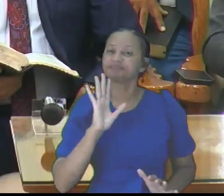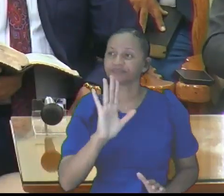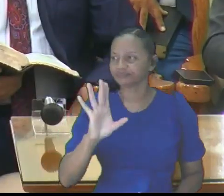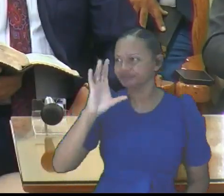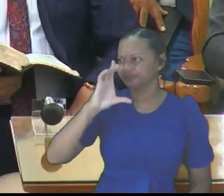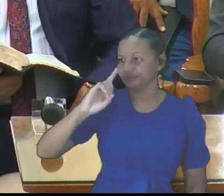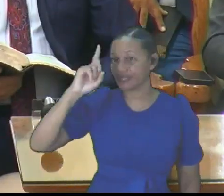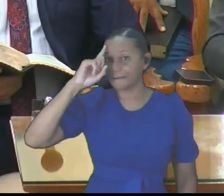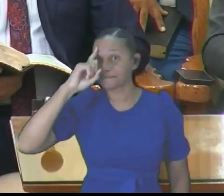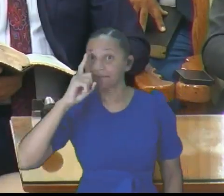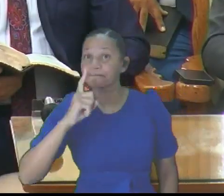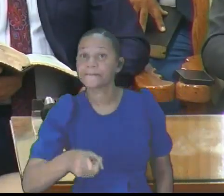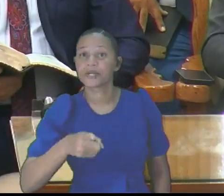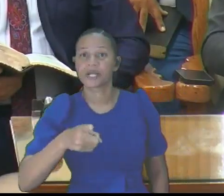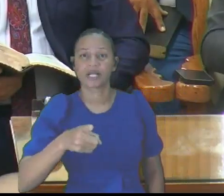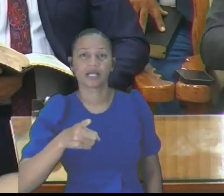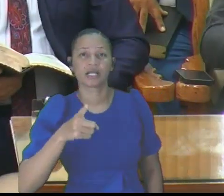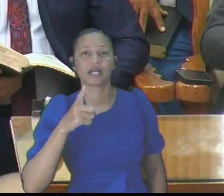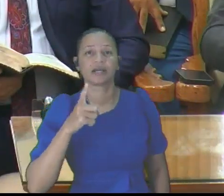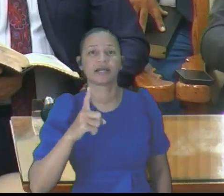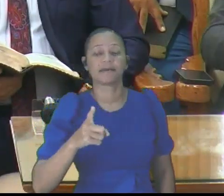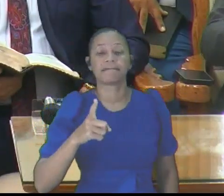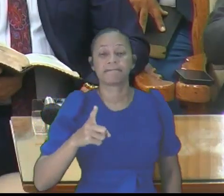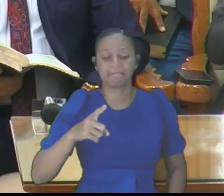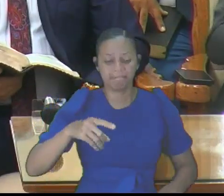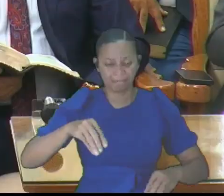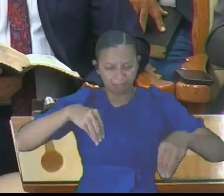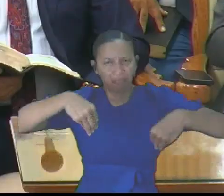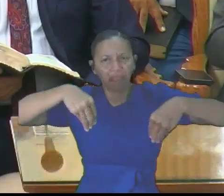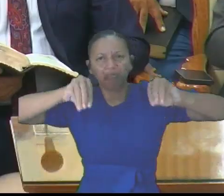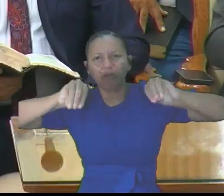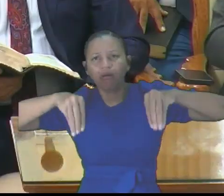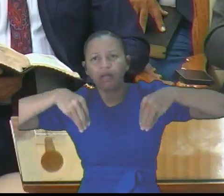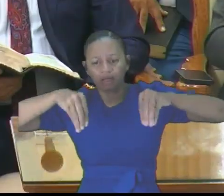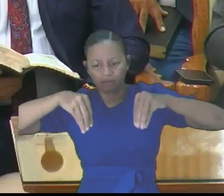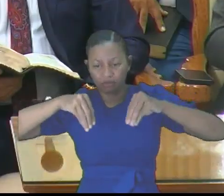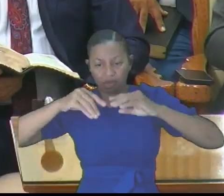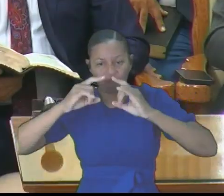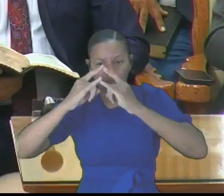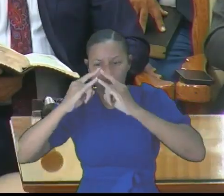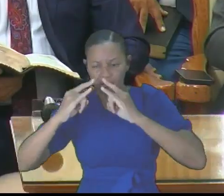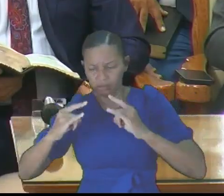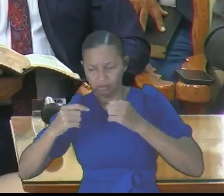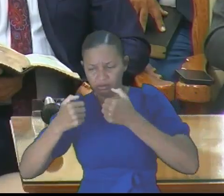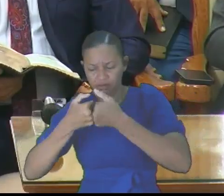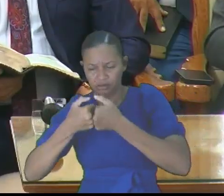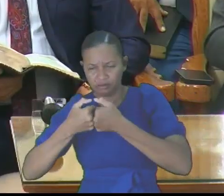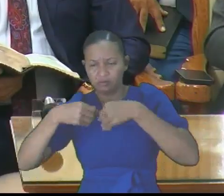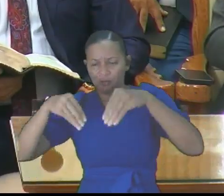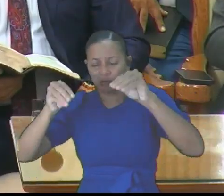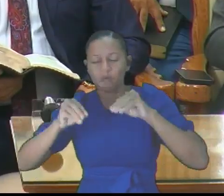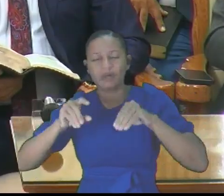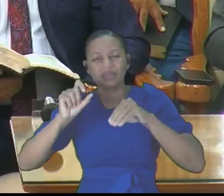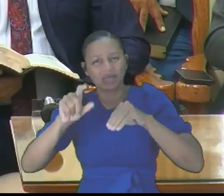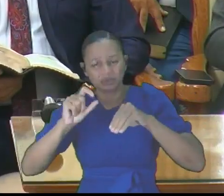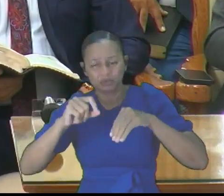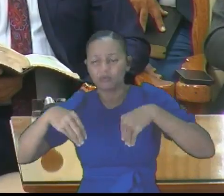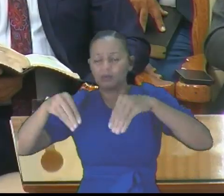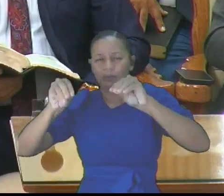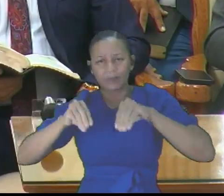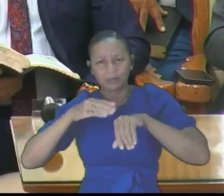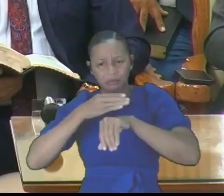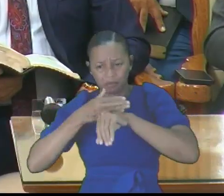Deus mandou colocar panos por cima da arca. Um pano azul, um pano branco e um pano